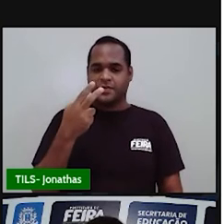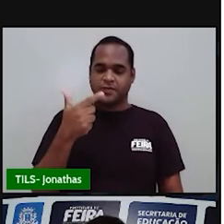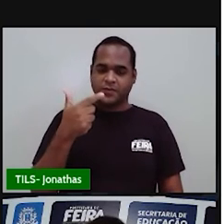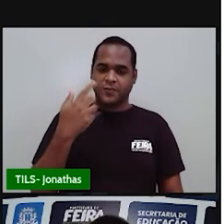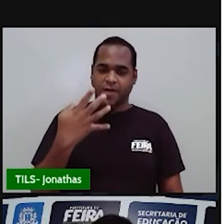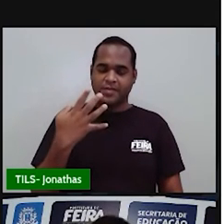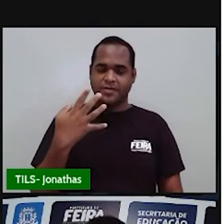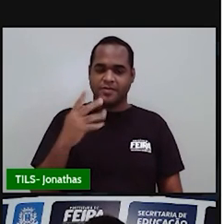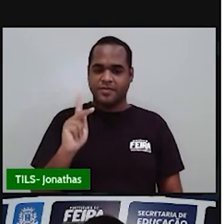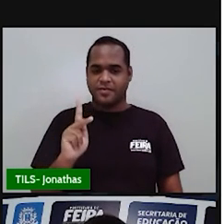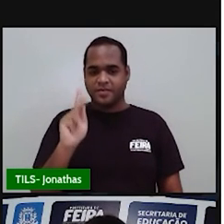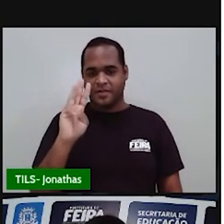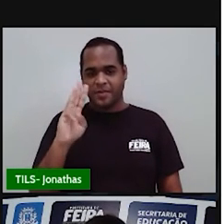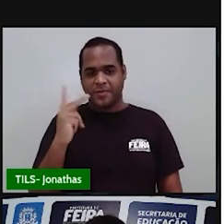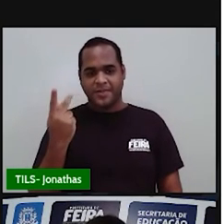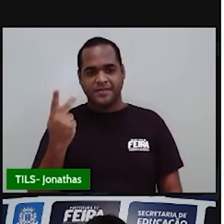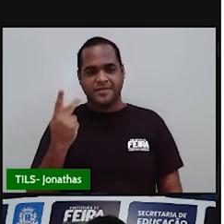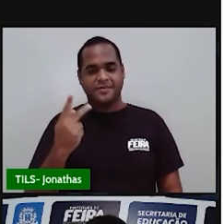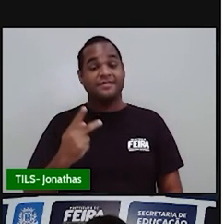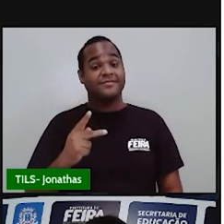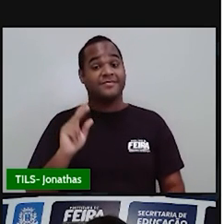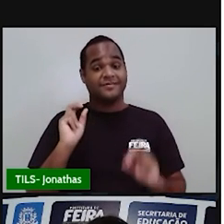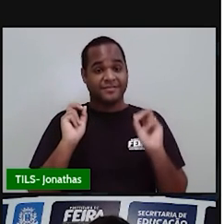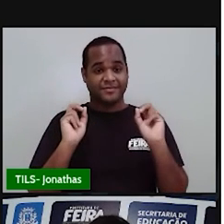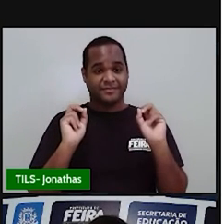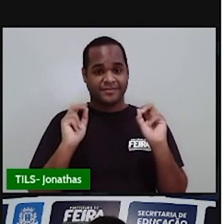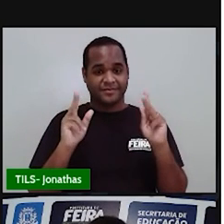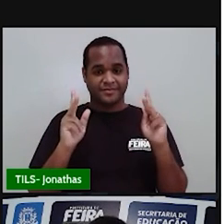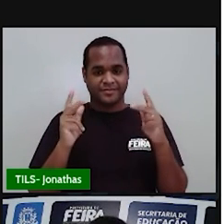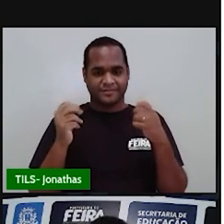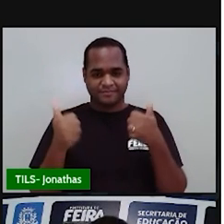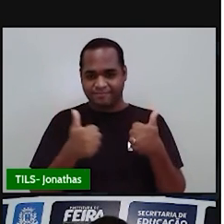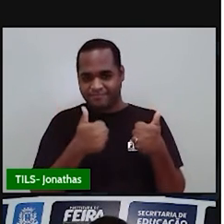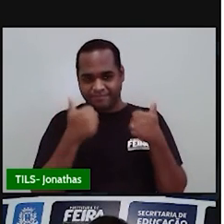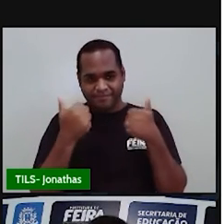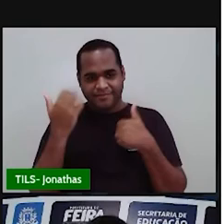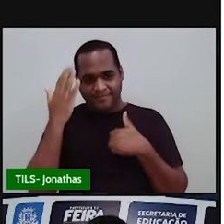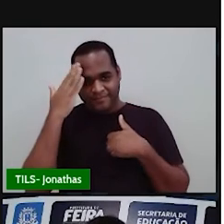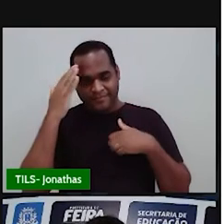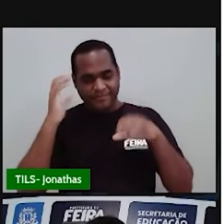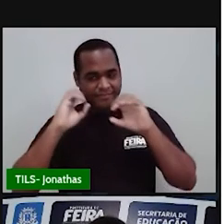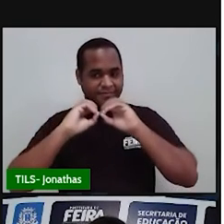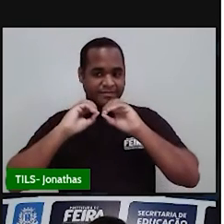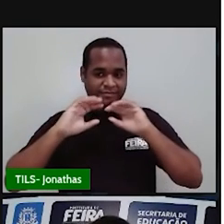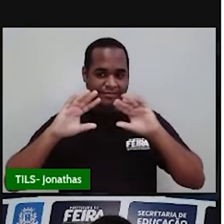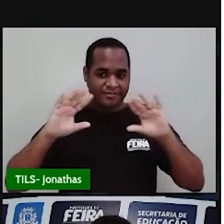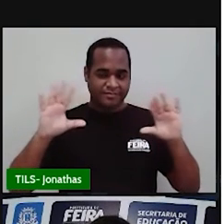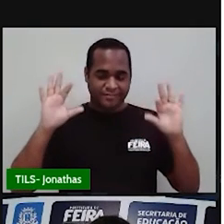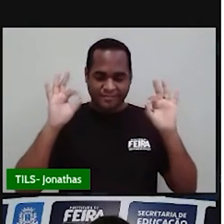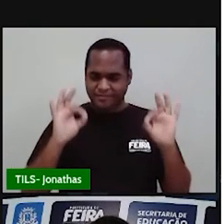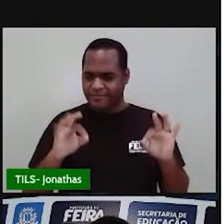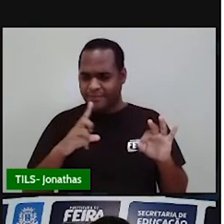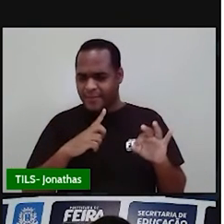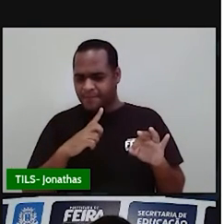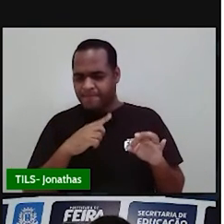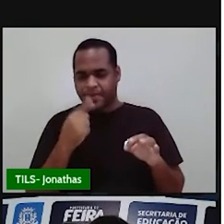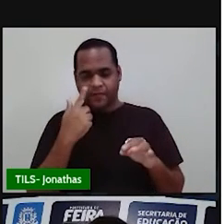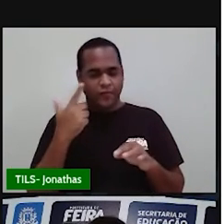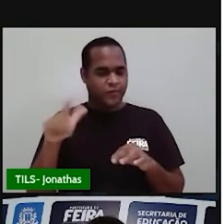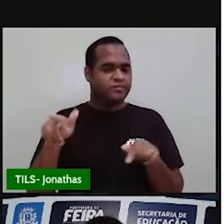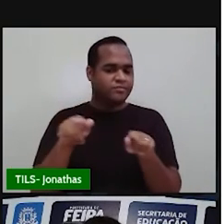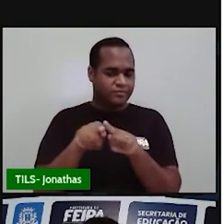3,24 kW. Beleza? Tranquilo, deu para entender. Né? A gente já viu também, já